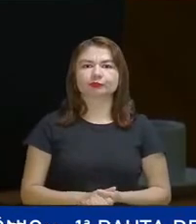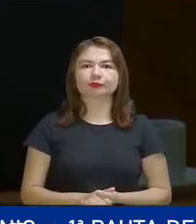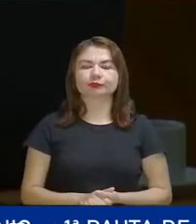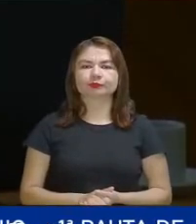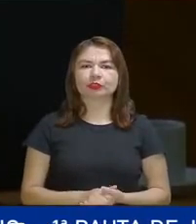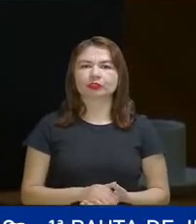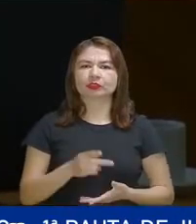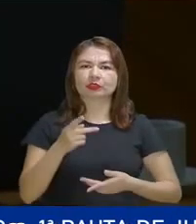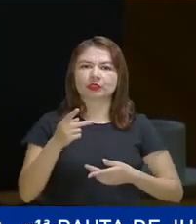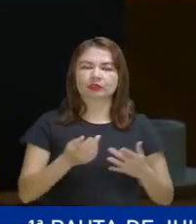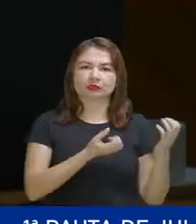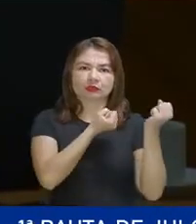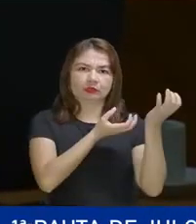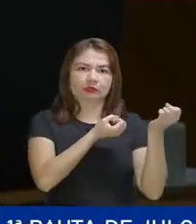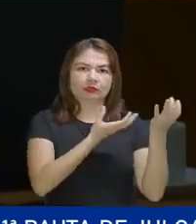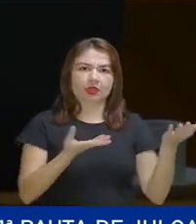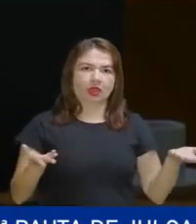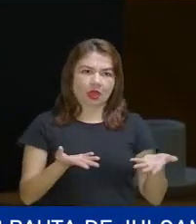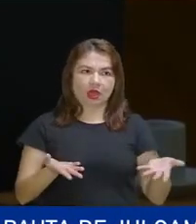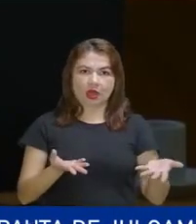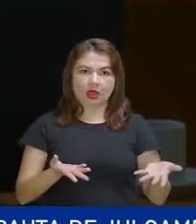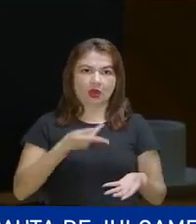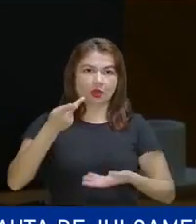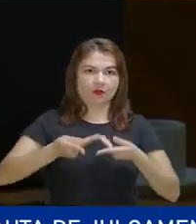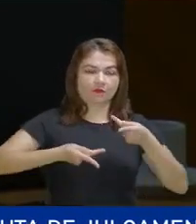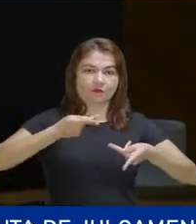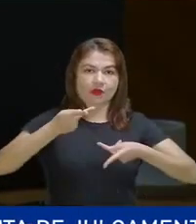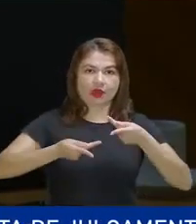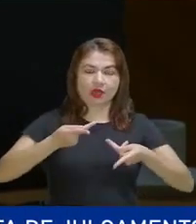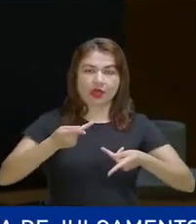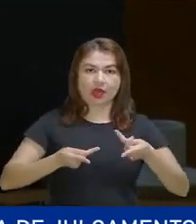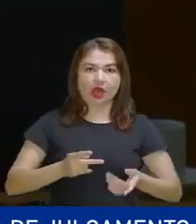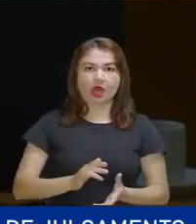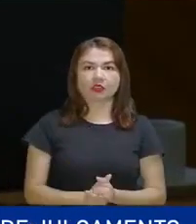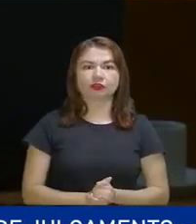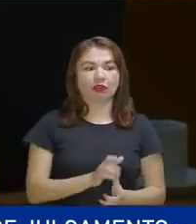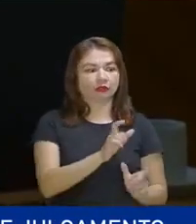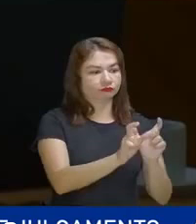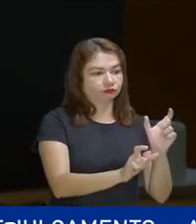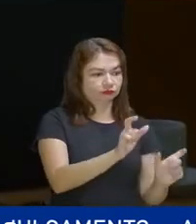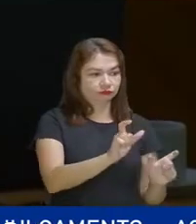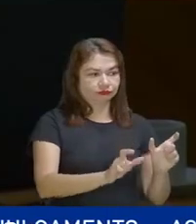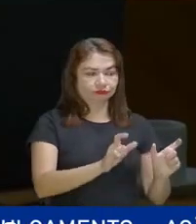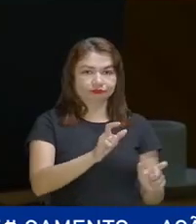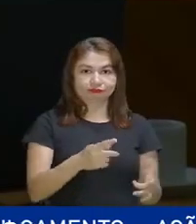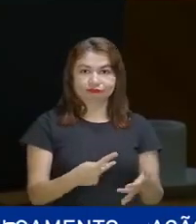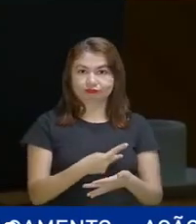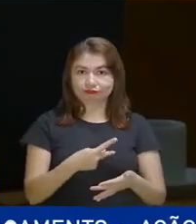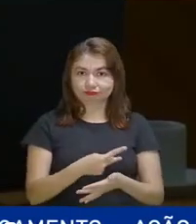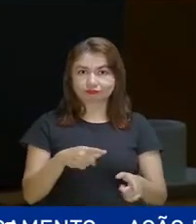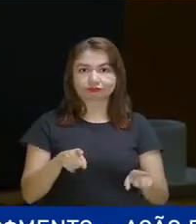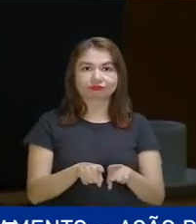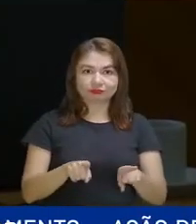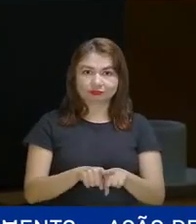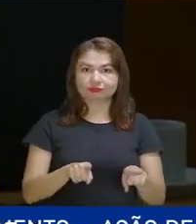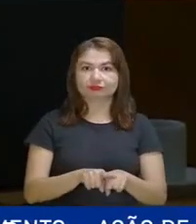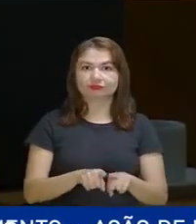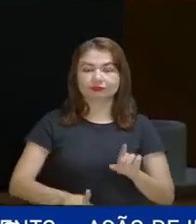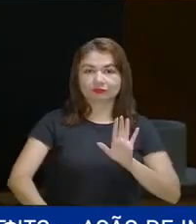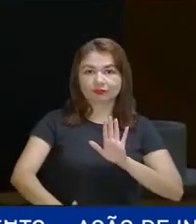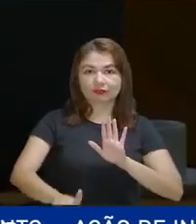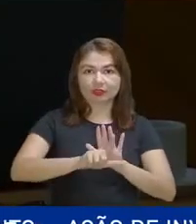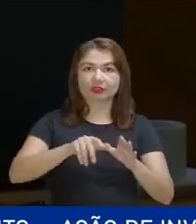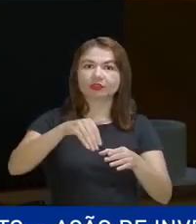na petição inicial descrevem as supostas condutas ilícitas dos investigados, indicou-se também a legislação eleitoral aplicável